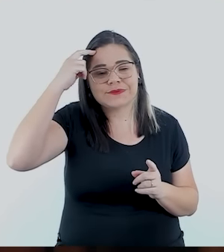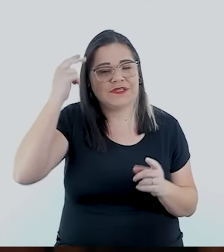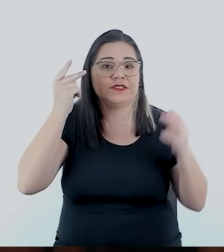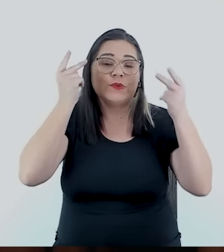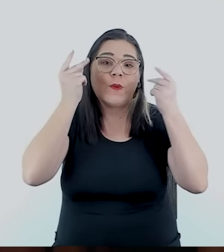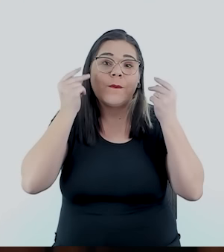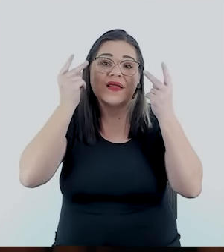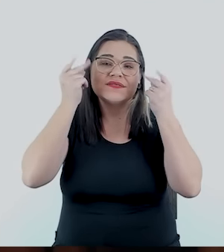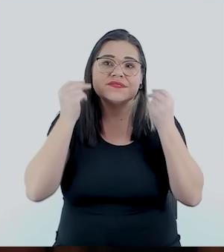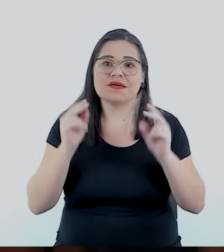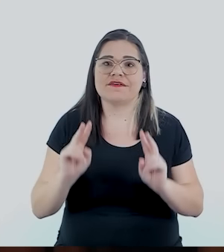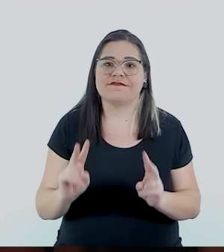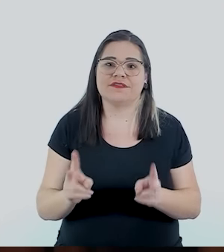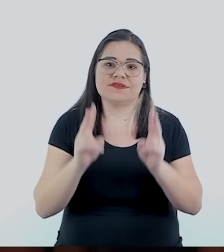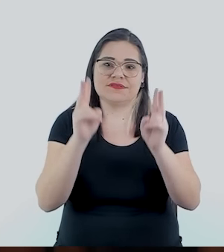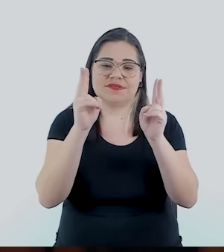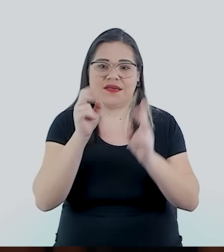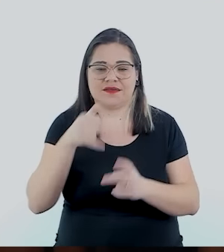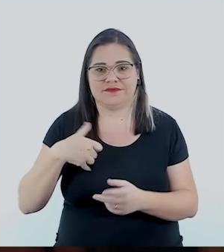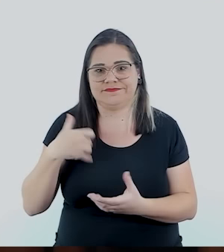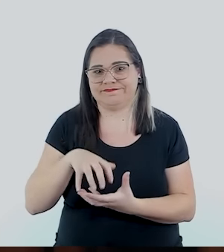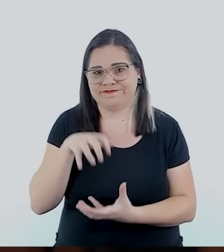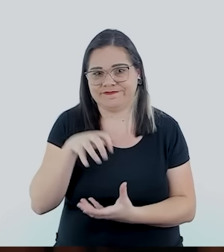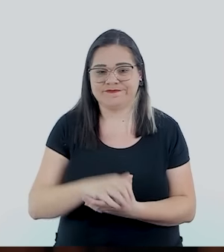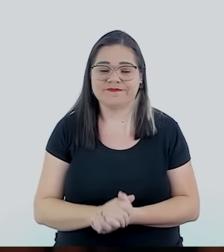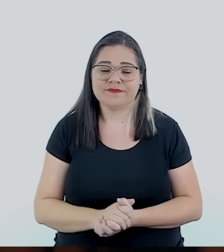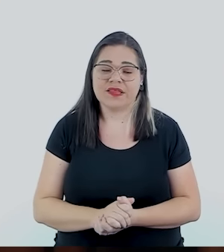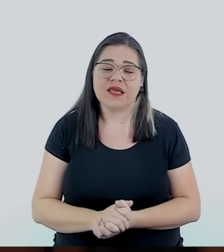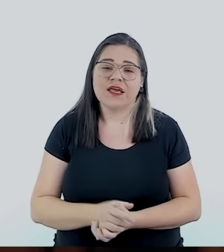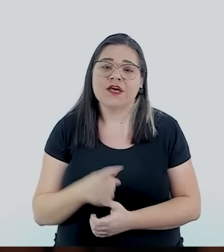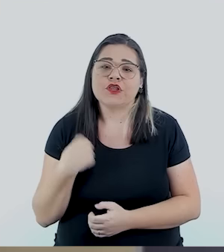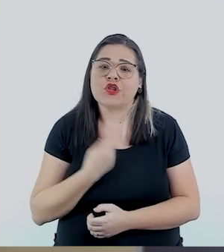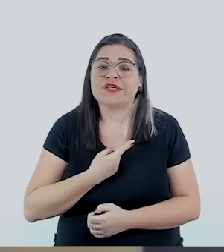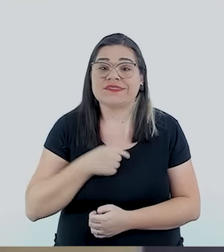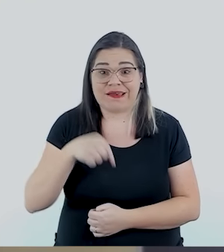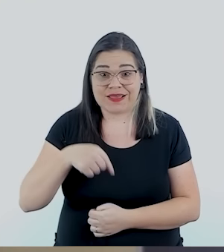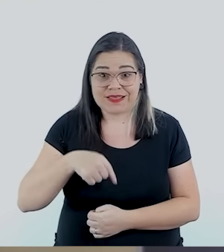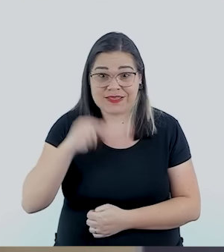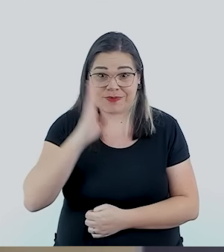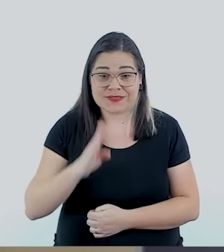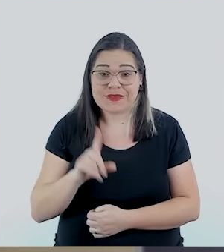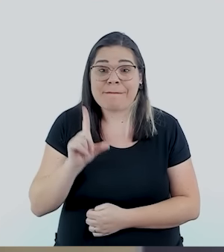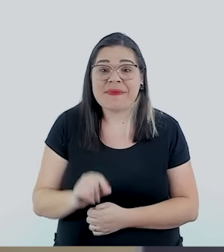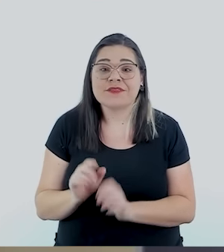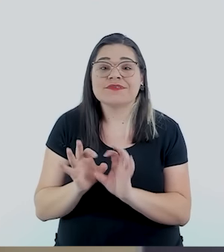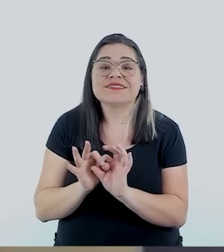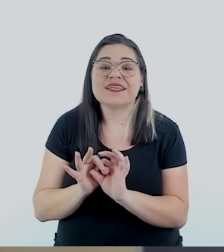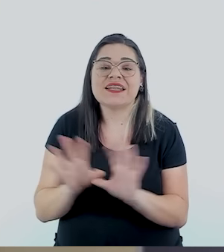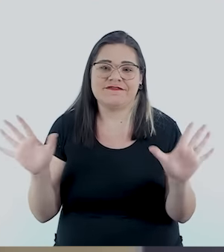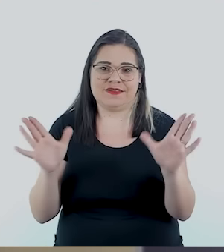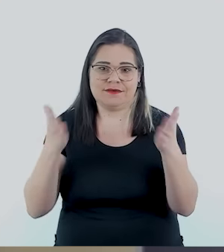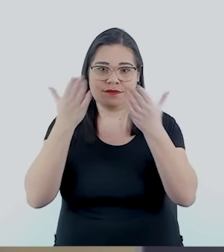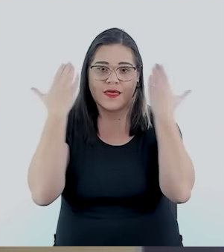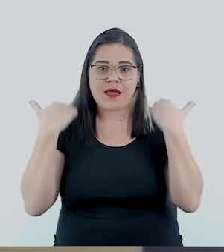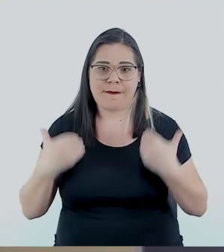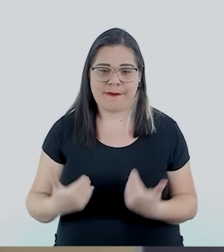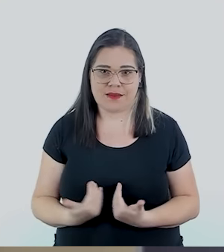normalizar valorizar o envelhecimento é a gente é menos Livre nesse sentido da aparência né